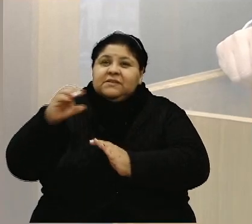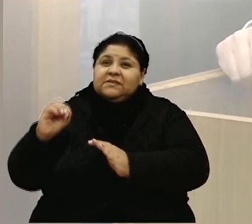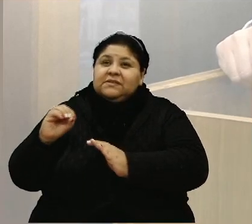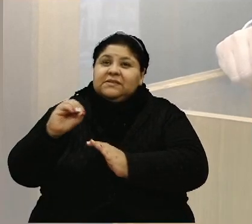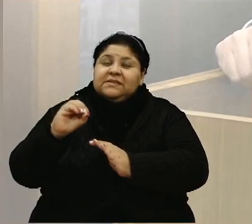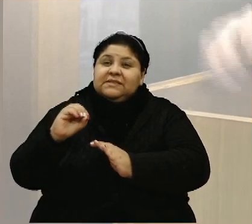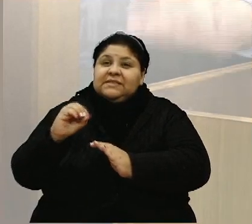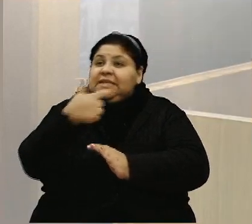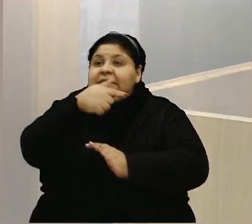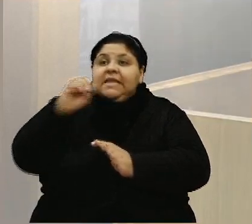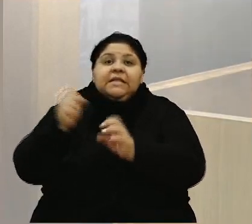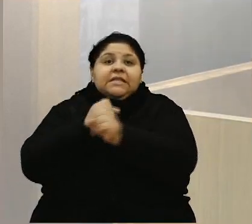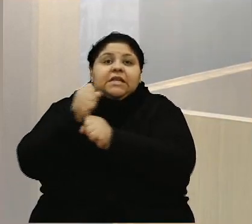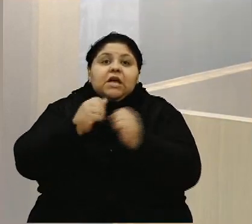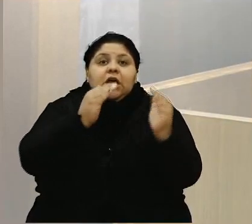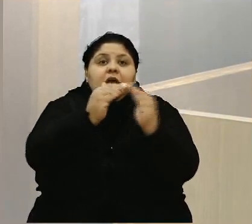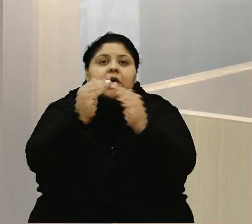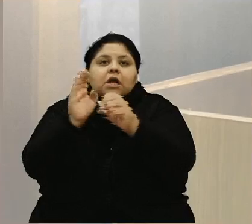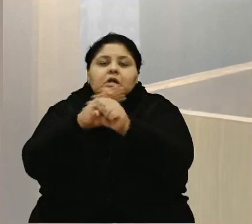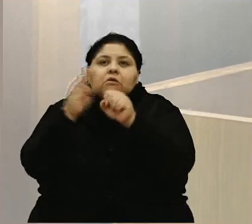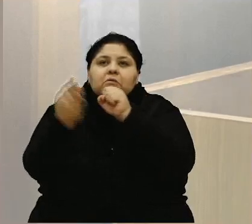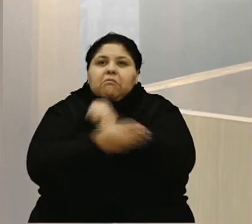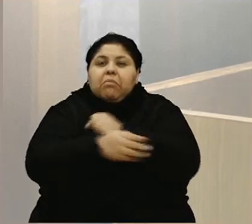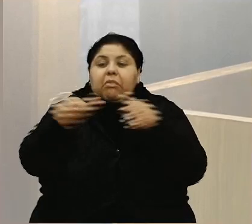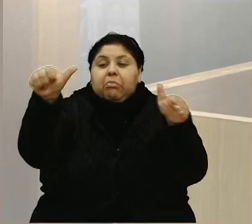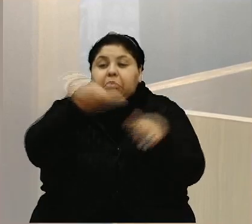bairro. E a pior gestão